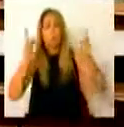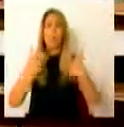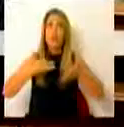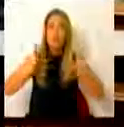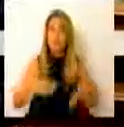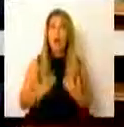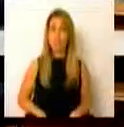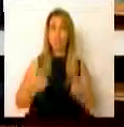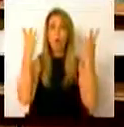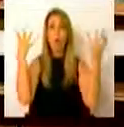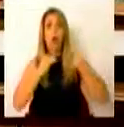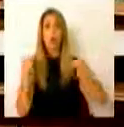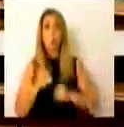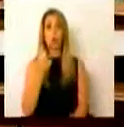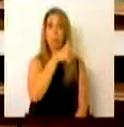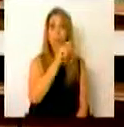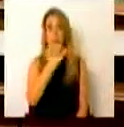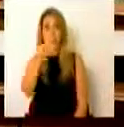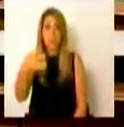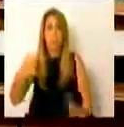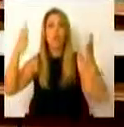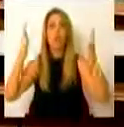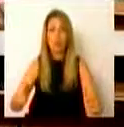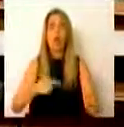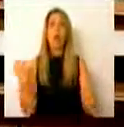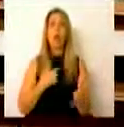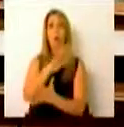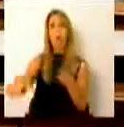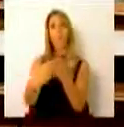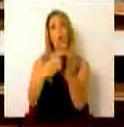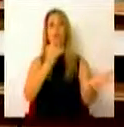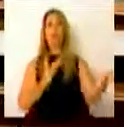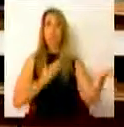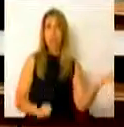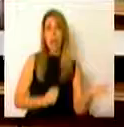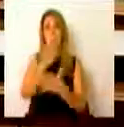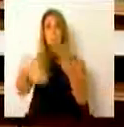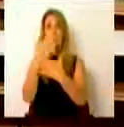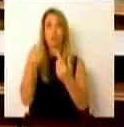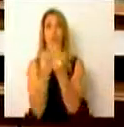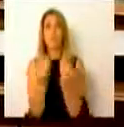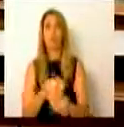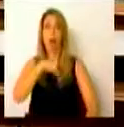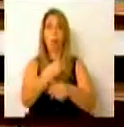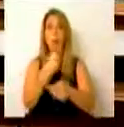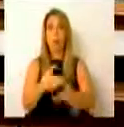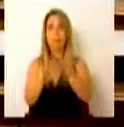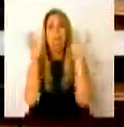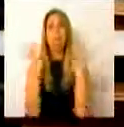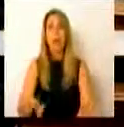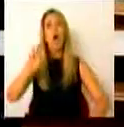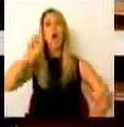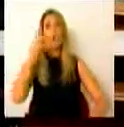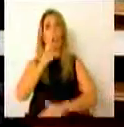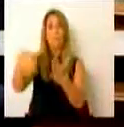aspectos com o Bloco de Esquerda e com o Partido Comunista. Há aspectos em que temos nós uma proposta e o CDS uma proposta sobre a mesma matéria. Houve propostas de redação na especialidade que trabalhámos com o PSD.